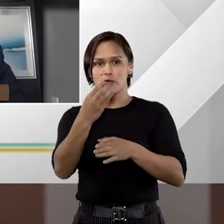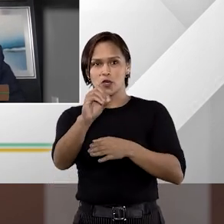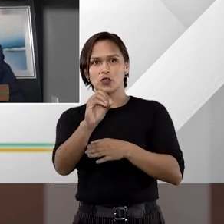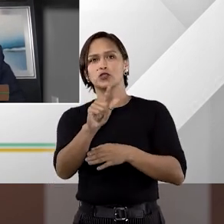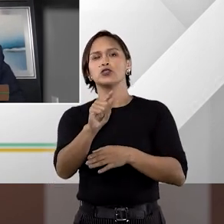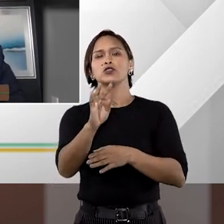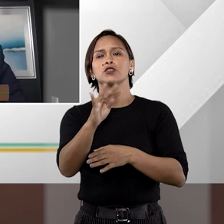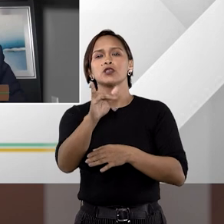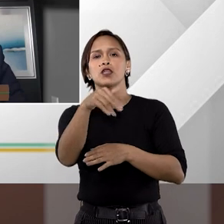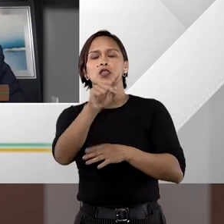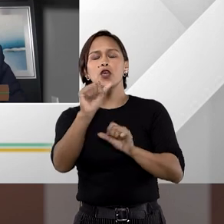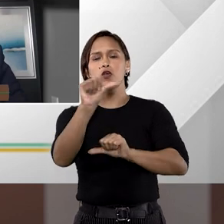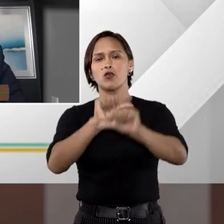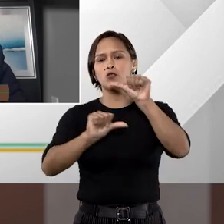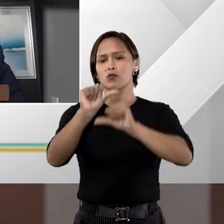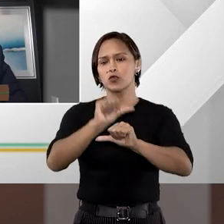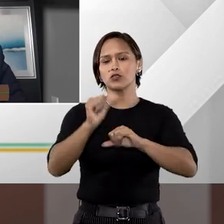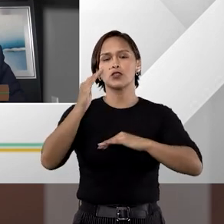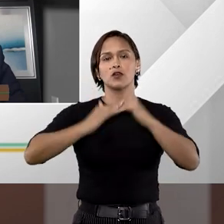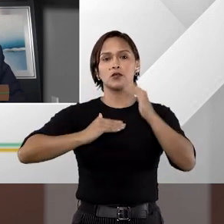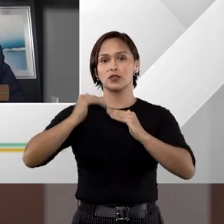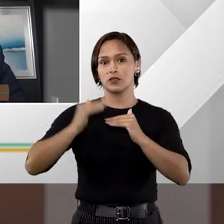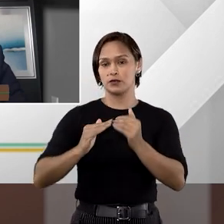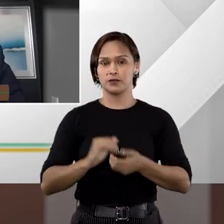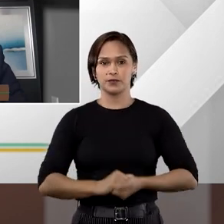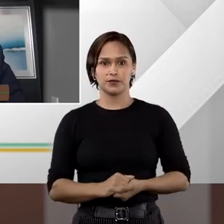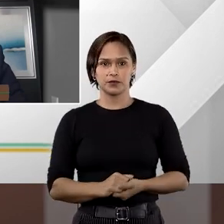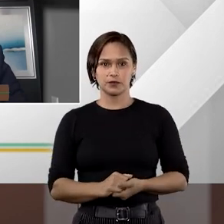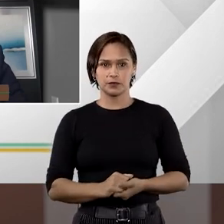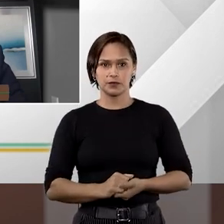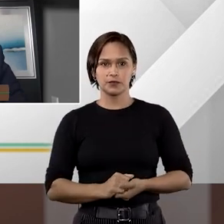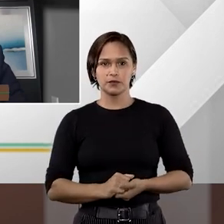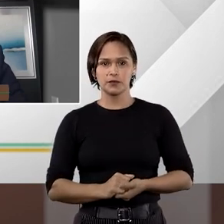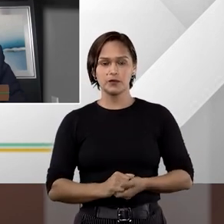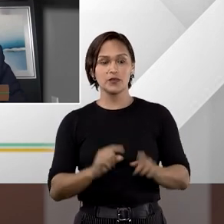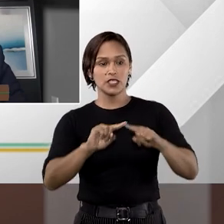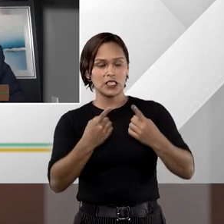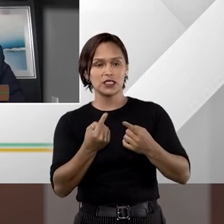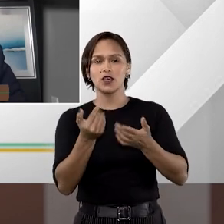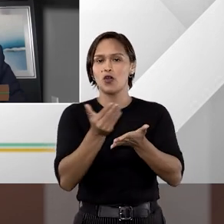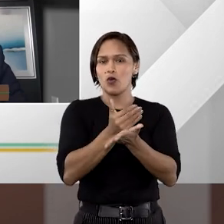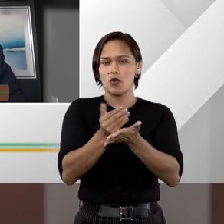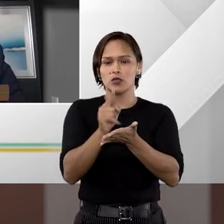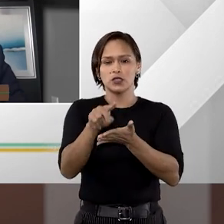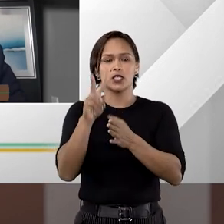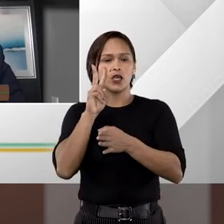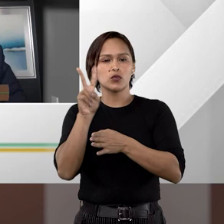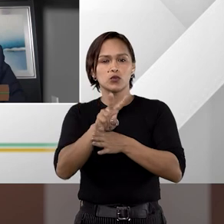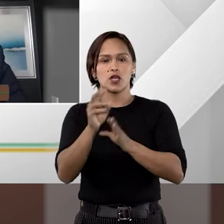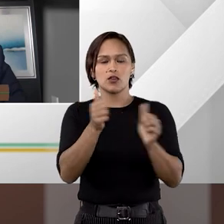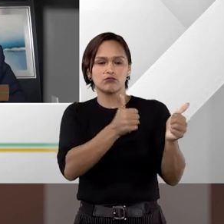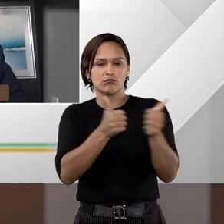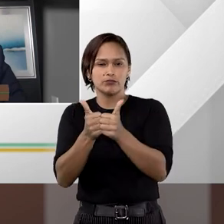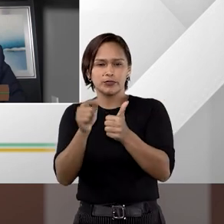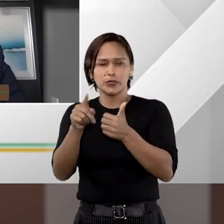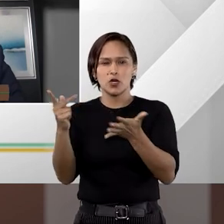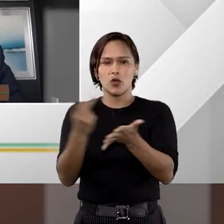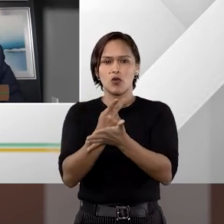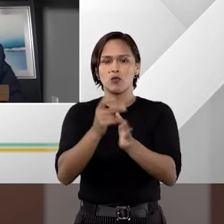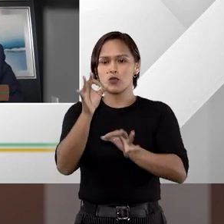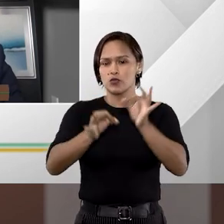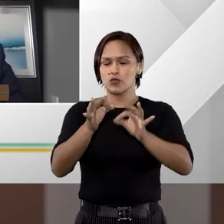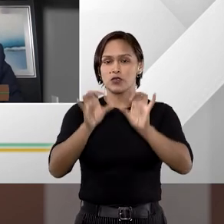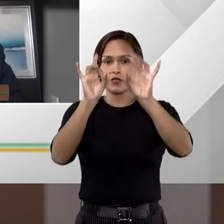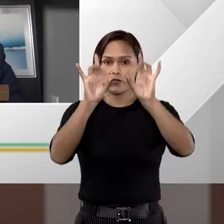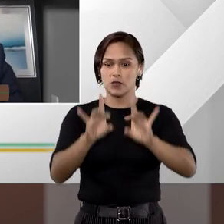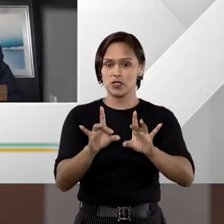inquérito no jecrim ou se modifica a competência me deu outro princípio que norteiem o funcionamento